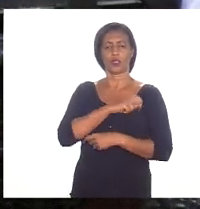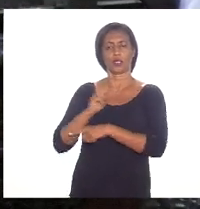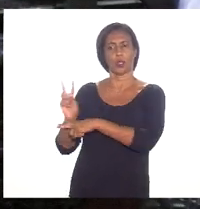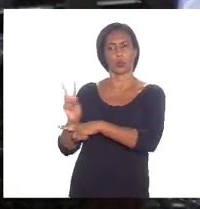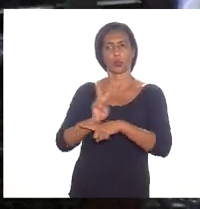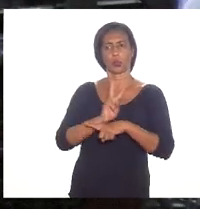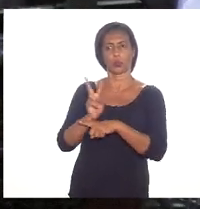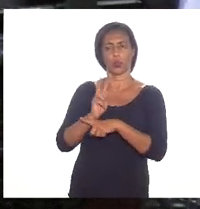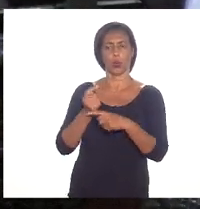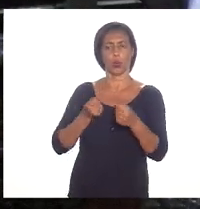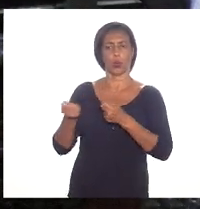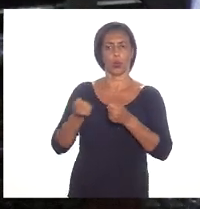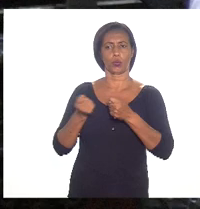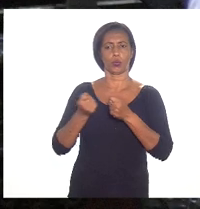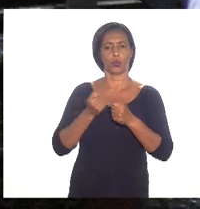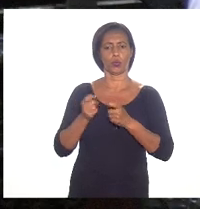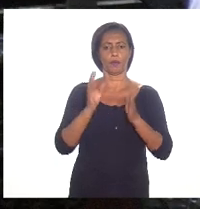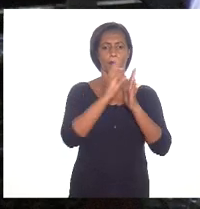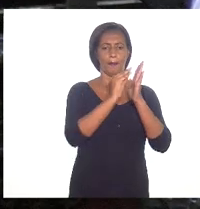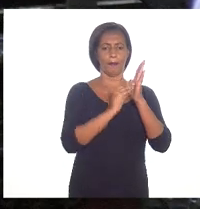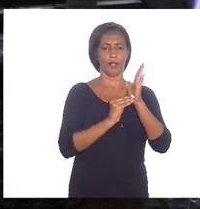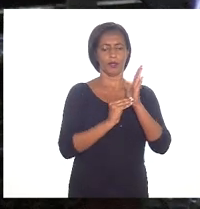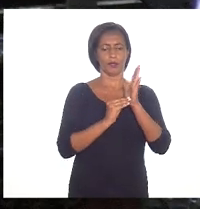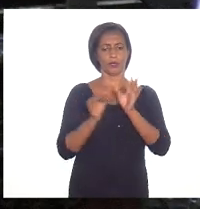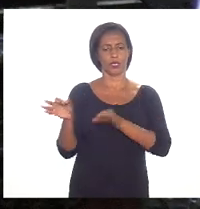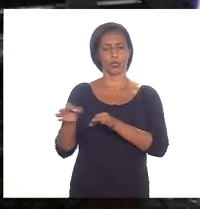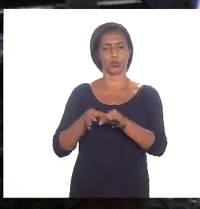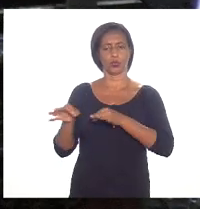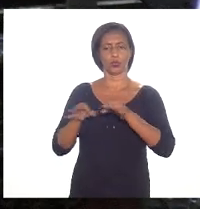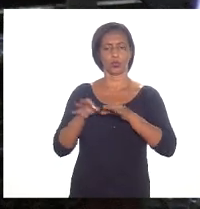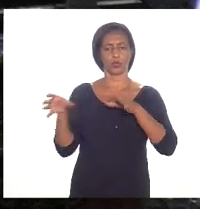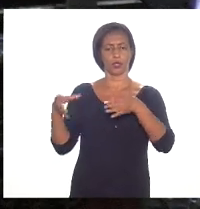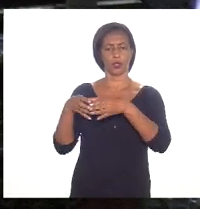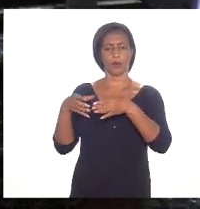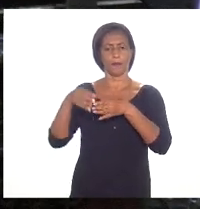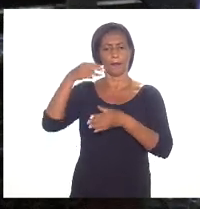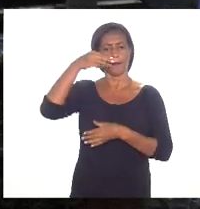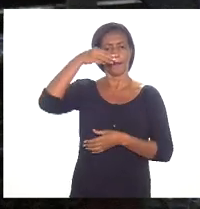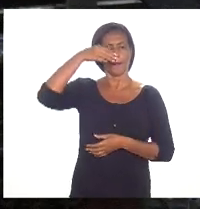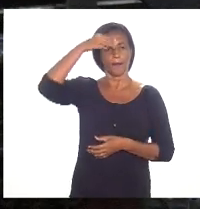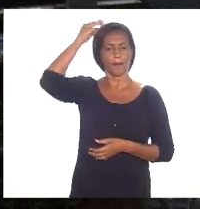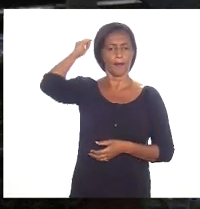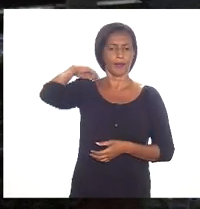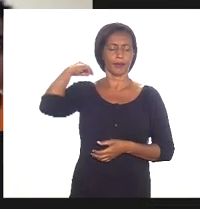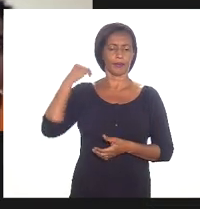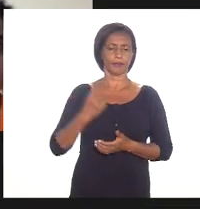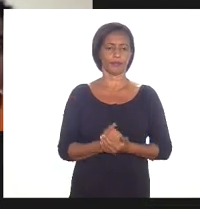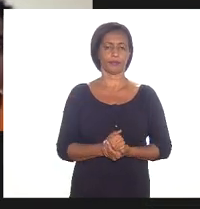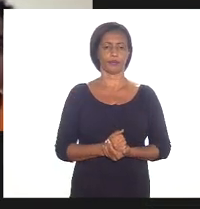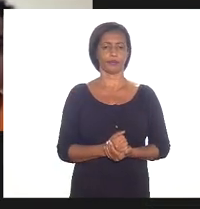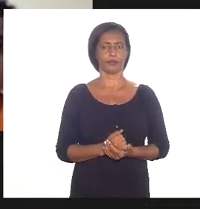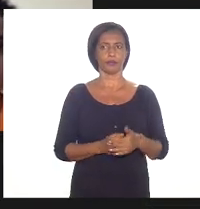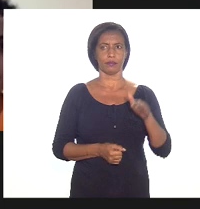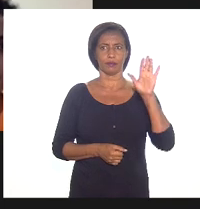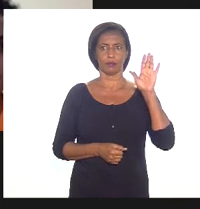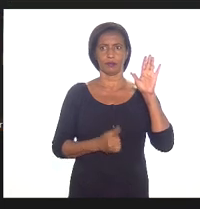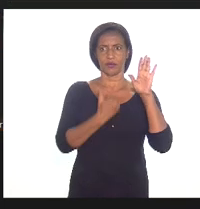Controle. Para emitir parecer pela Comissão de Constituição e Justiça, deputado Márcio Pacheco. Questão de ordem,